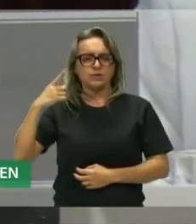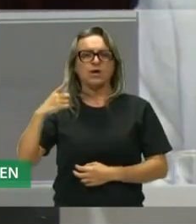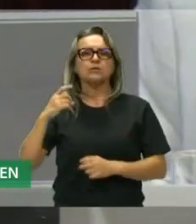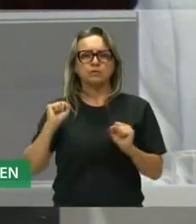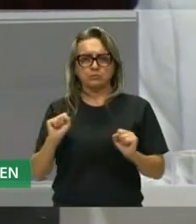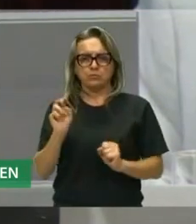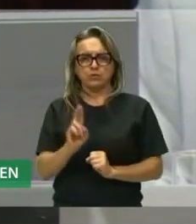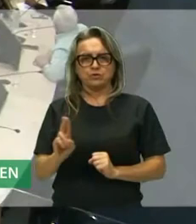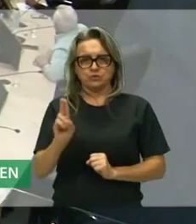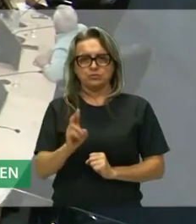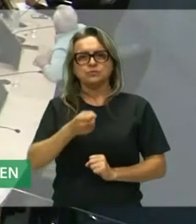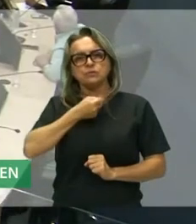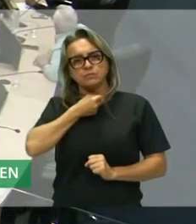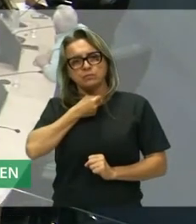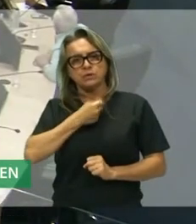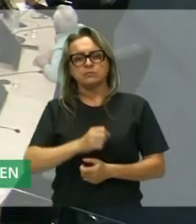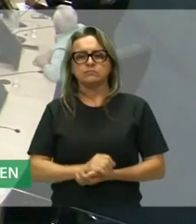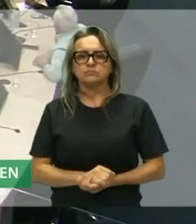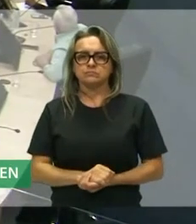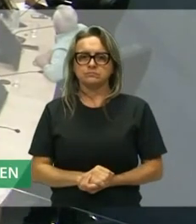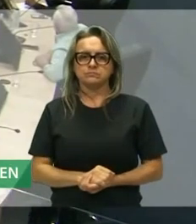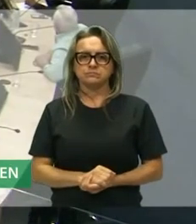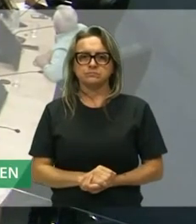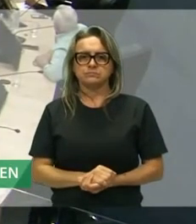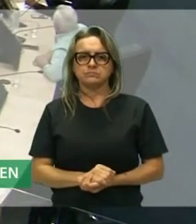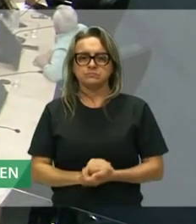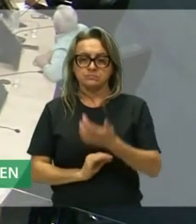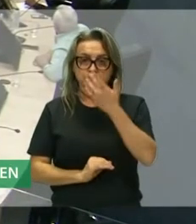usar o microfone aqui, se quiser.